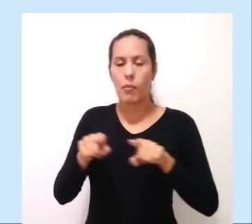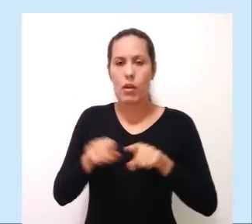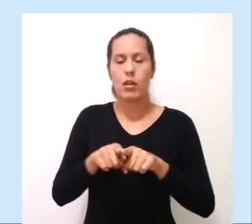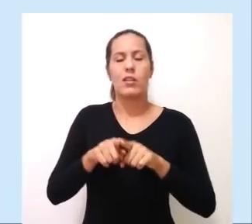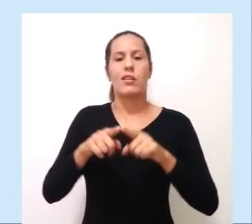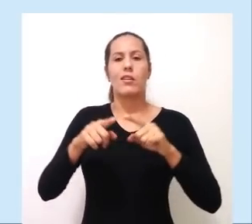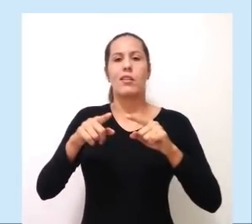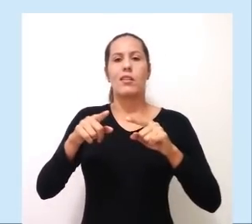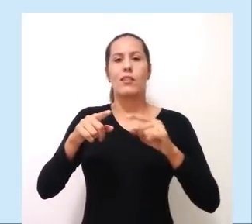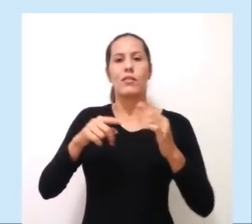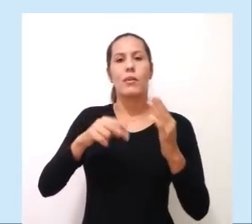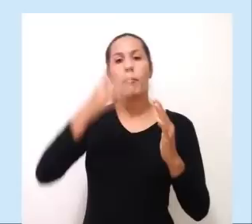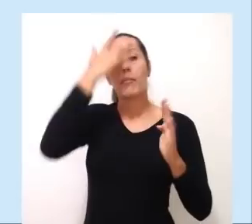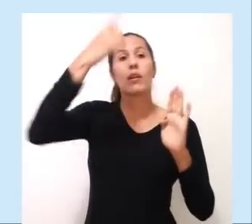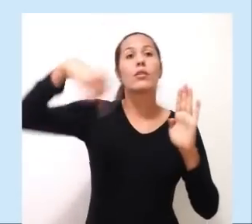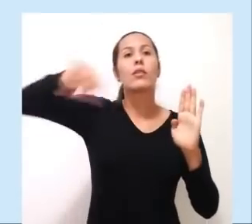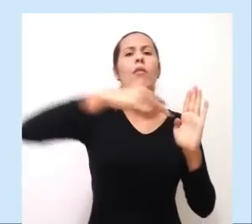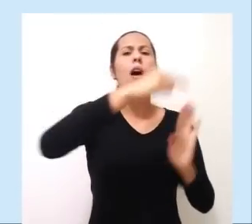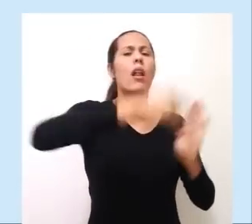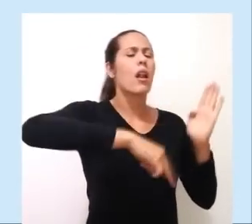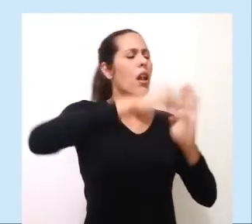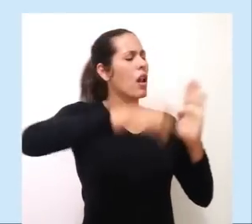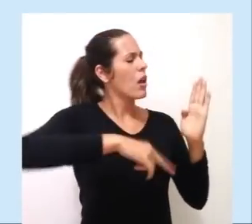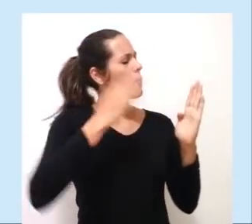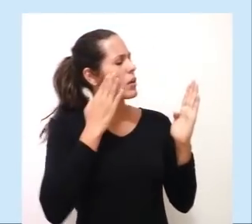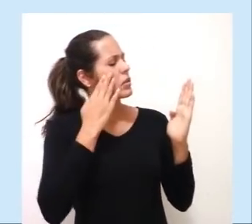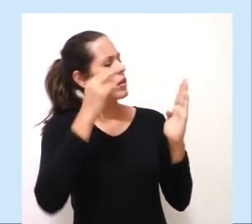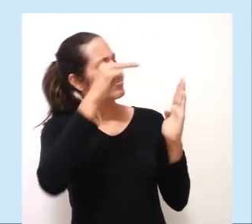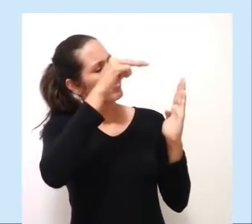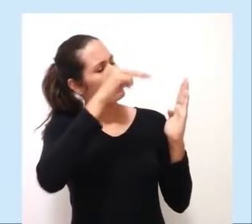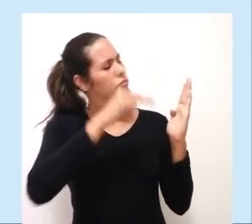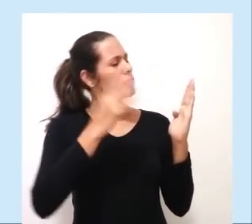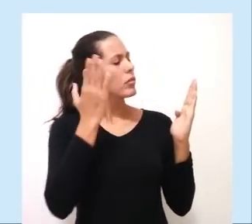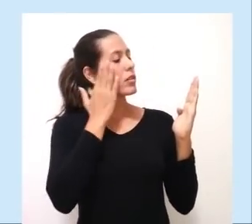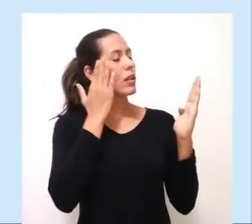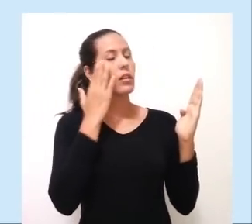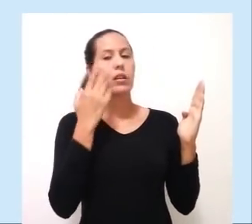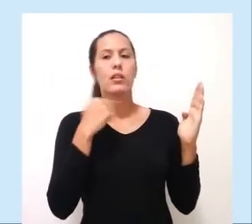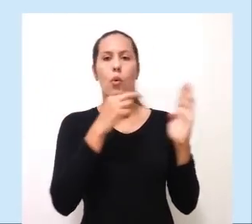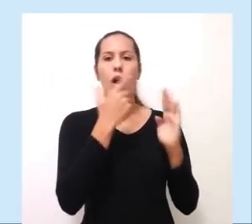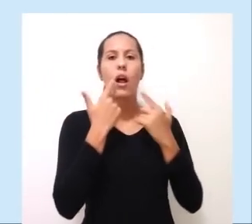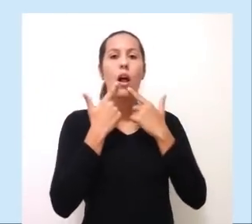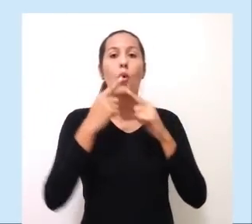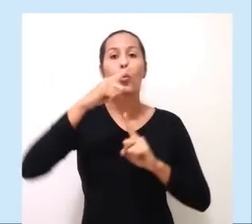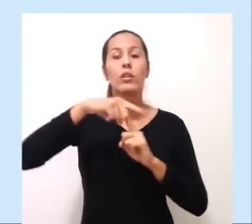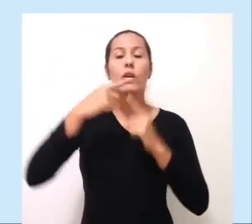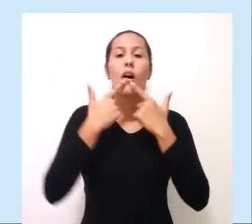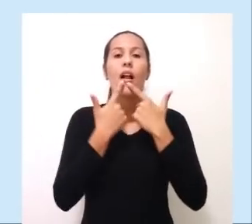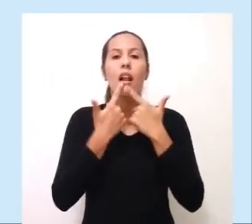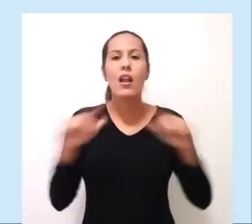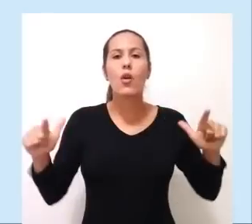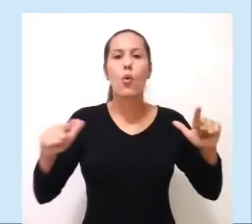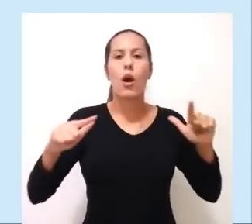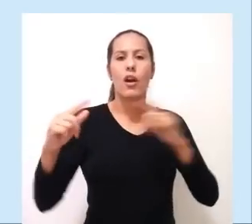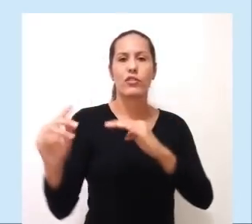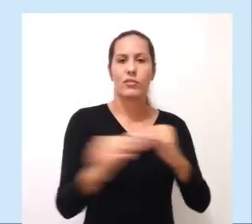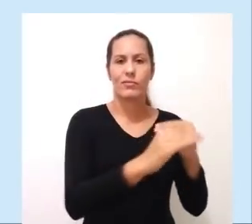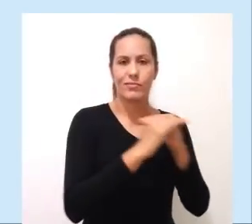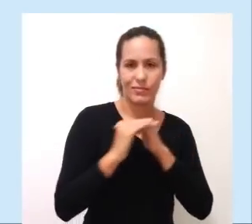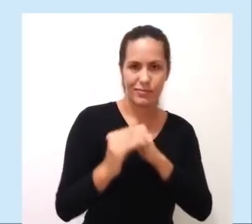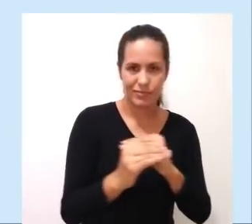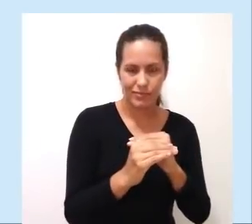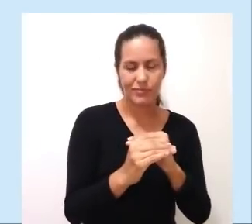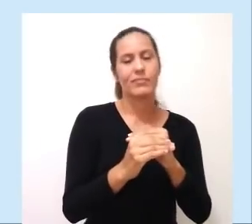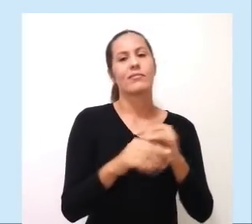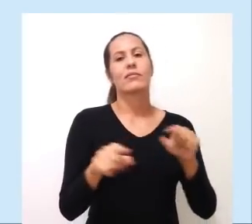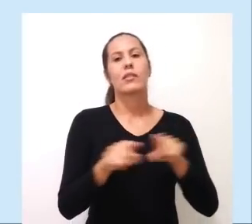a todos, tem uma estrutura a seguir, há um código, né? Quando eu falo código linguístico próprio, é um estilo próprio e tem